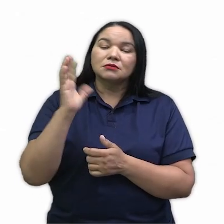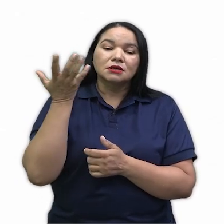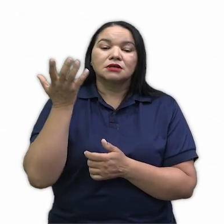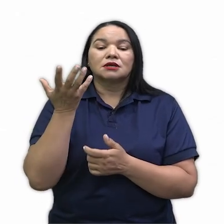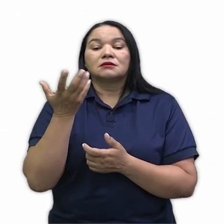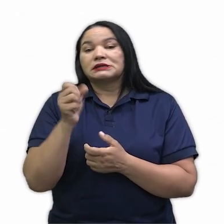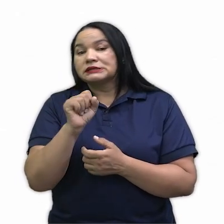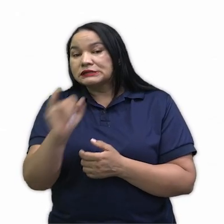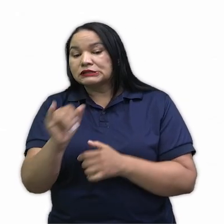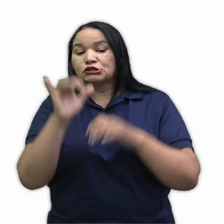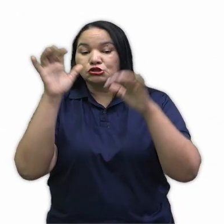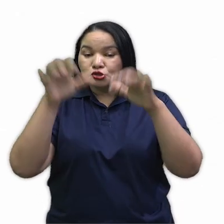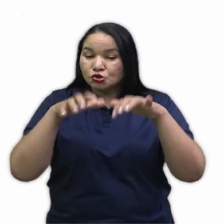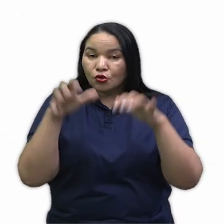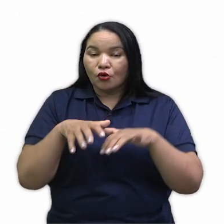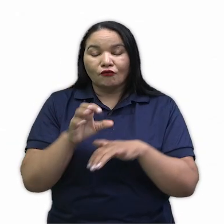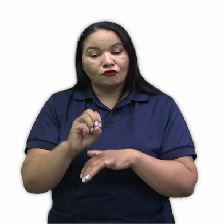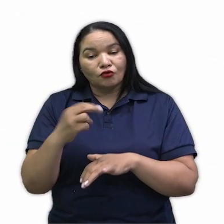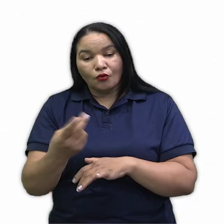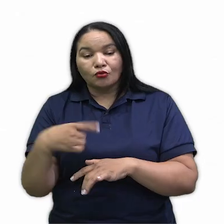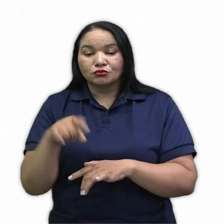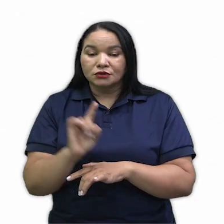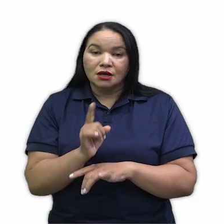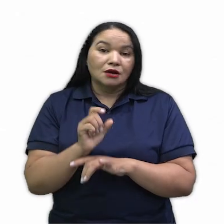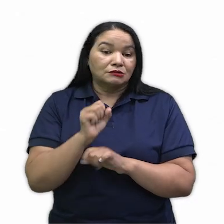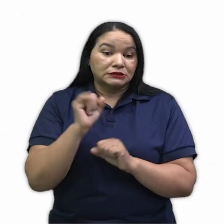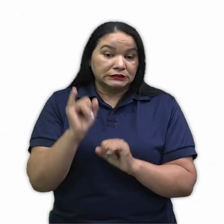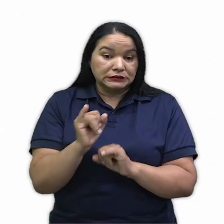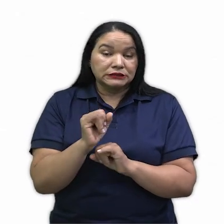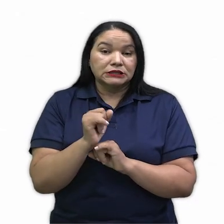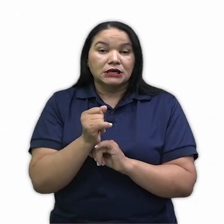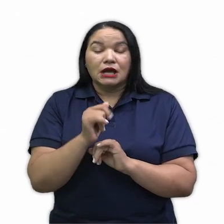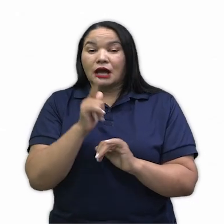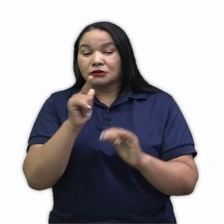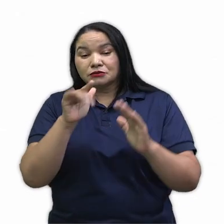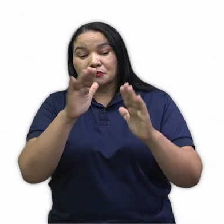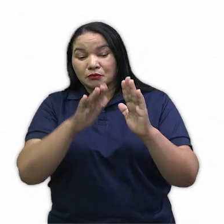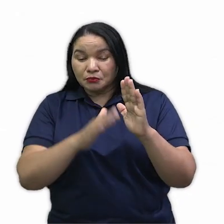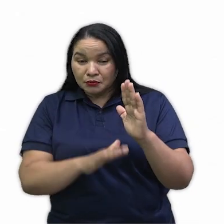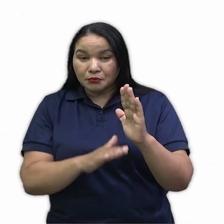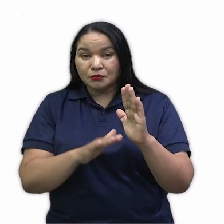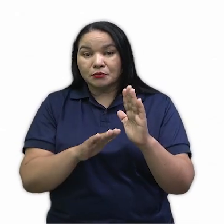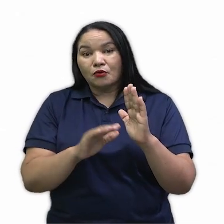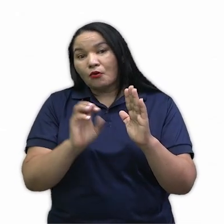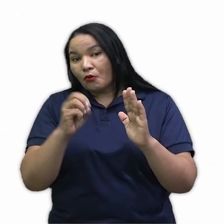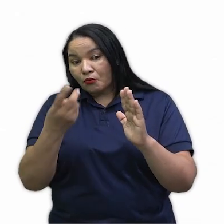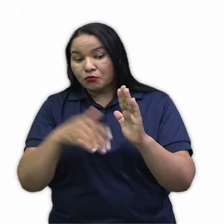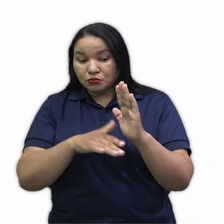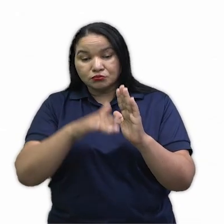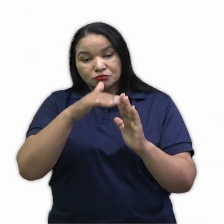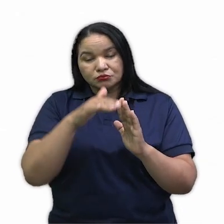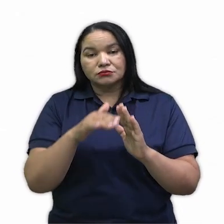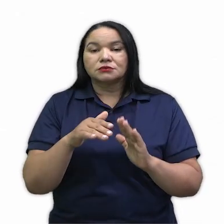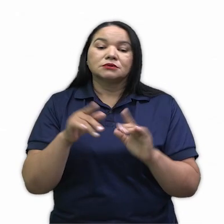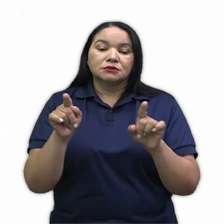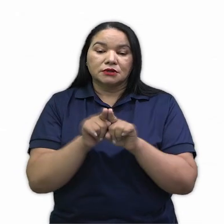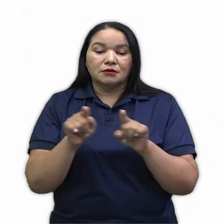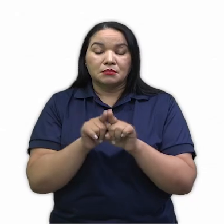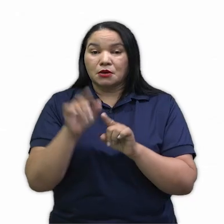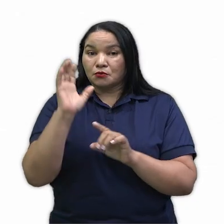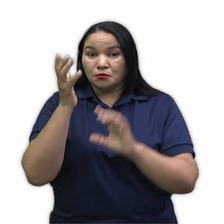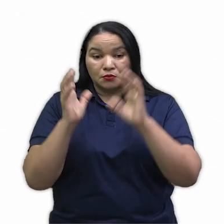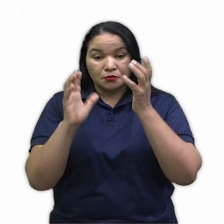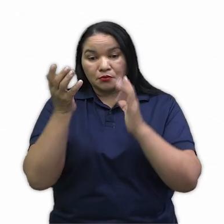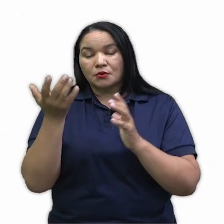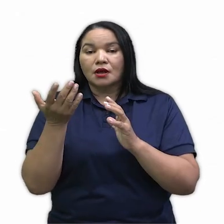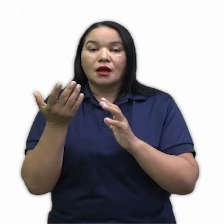ou não, né? Se vai ter em grande quantidade, se vai ter estiagem. Então, a meteorologia e também a climatologia com